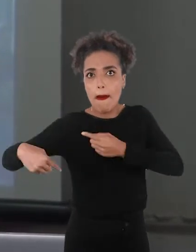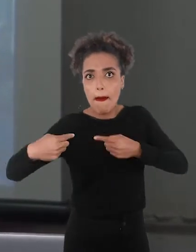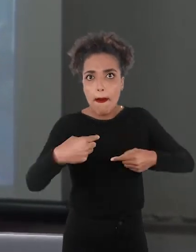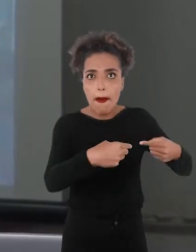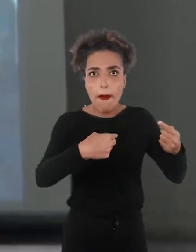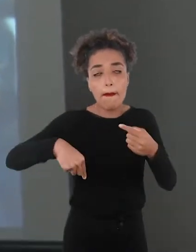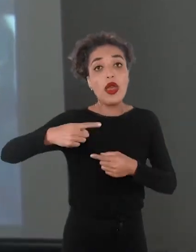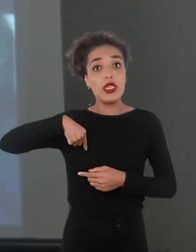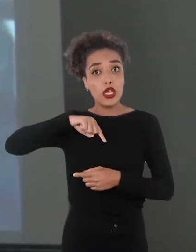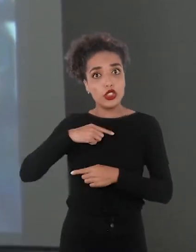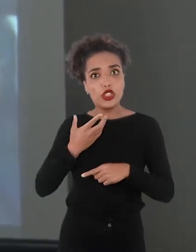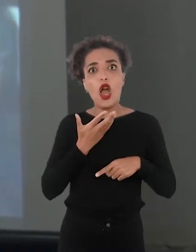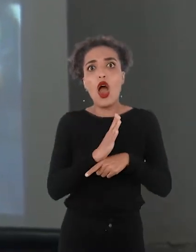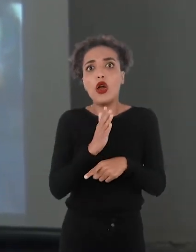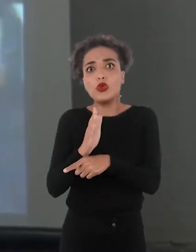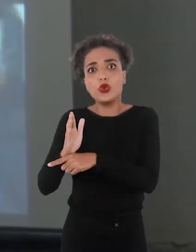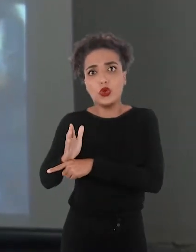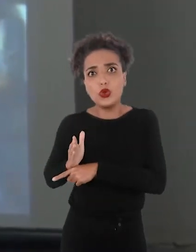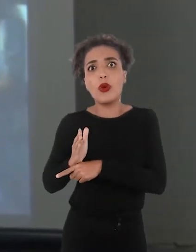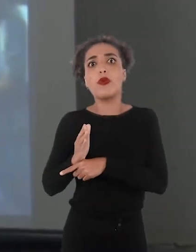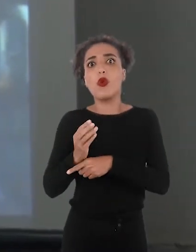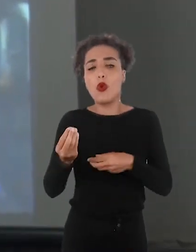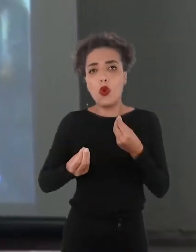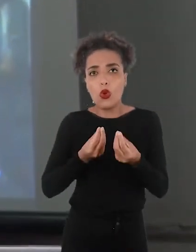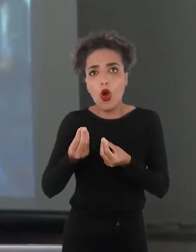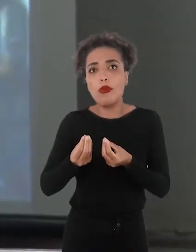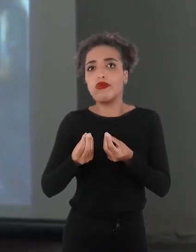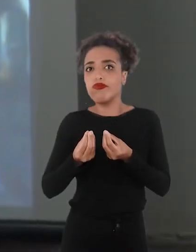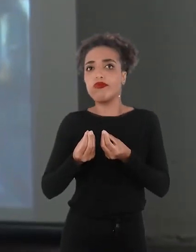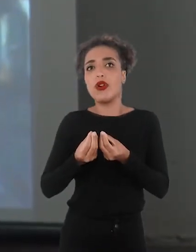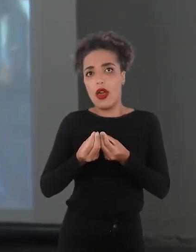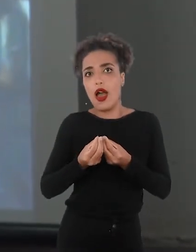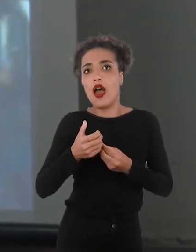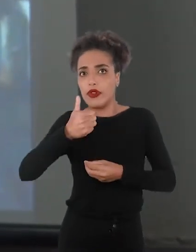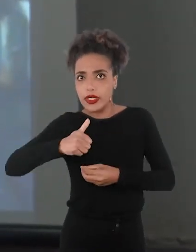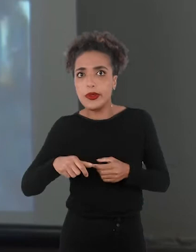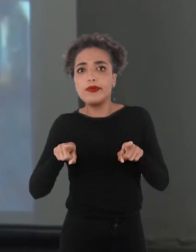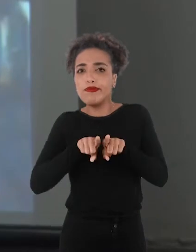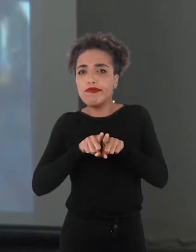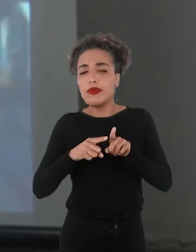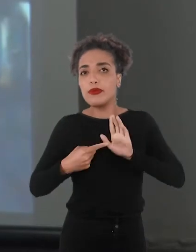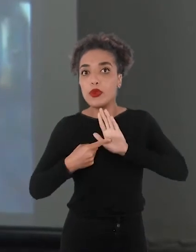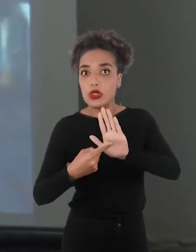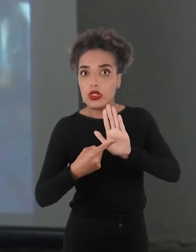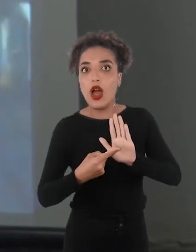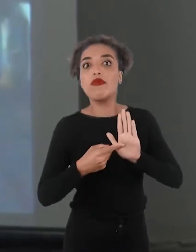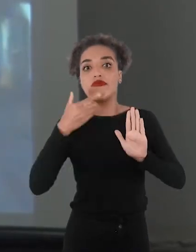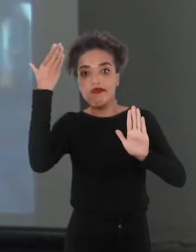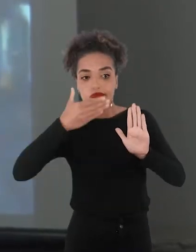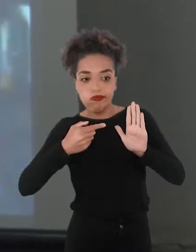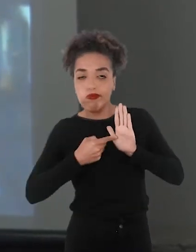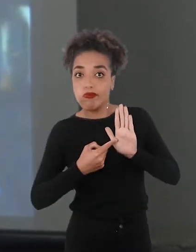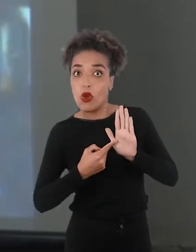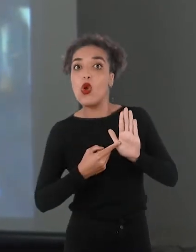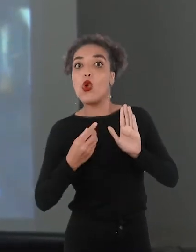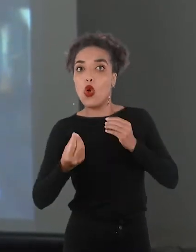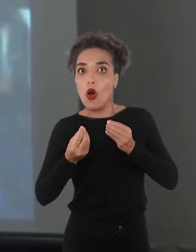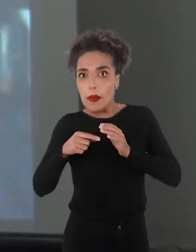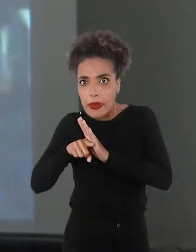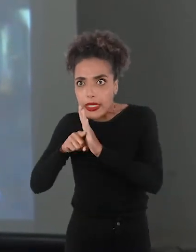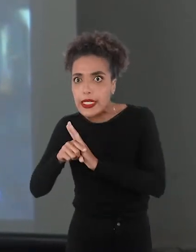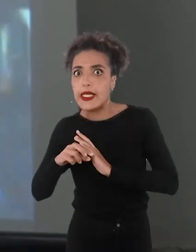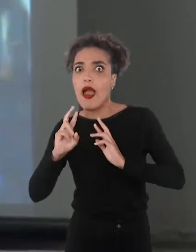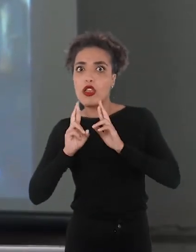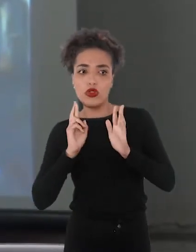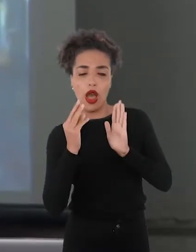essa contribuição para avaliação e para mostrar também evidências dos resultados que a lei trouxe em